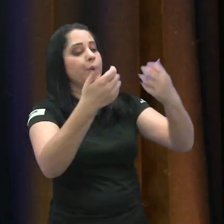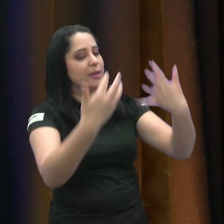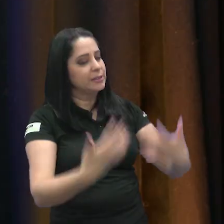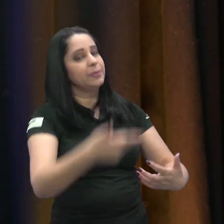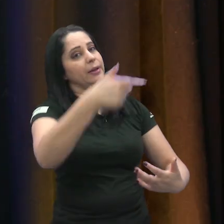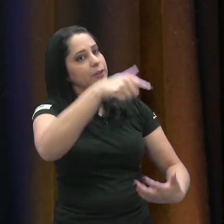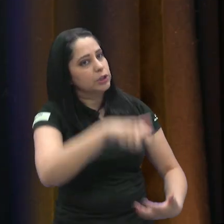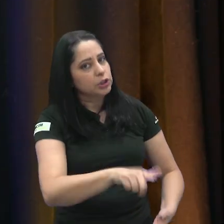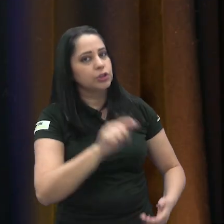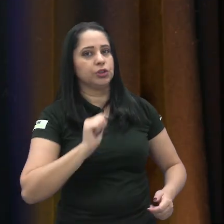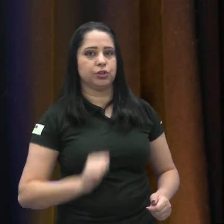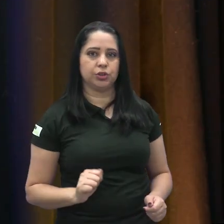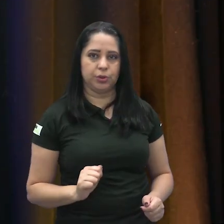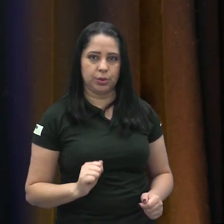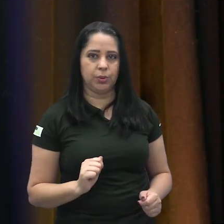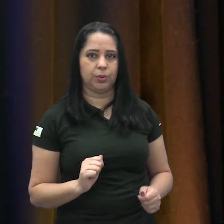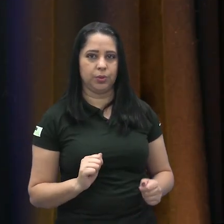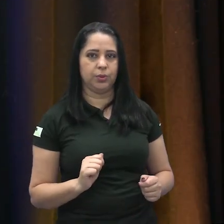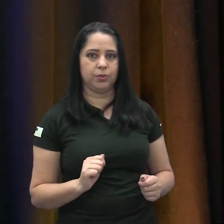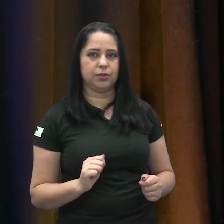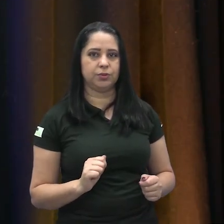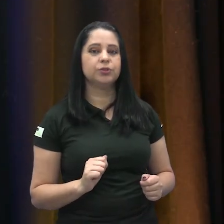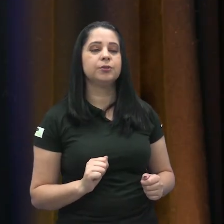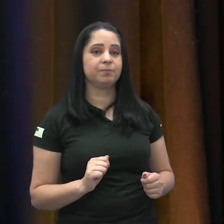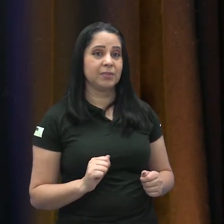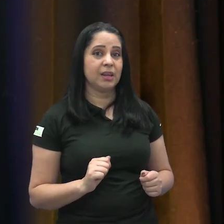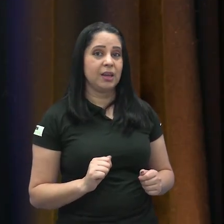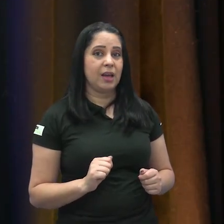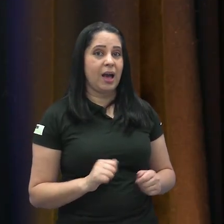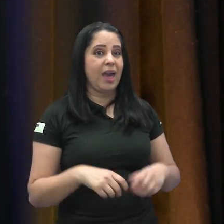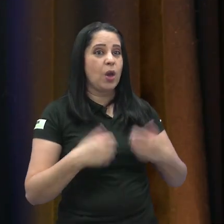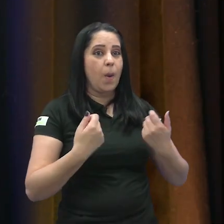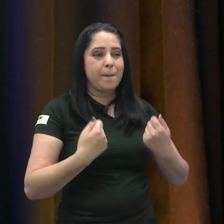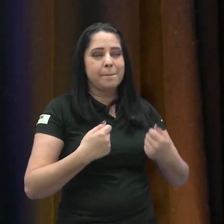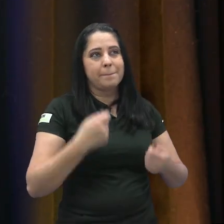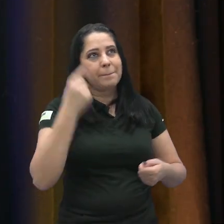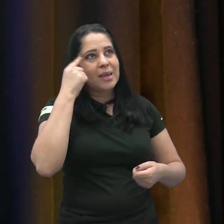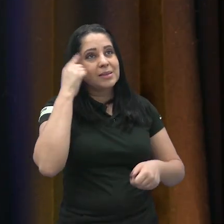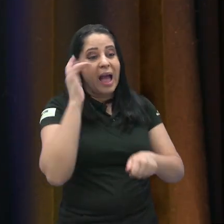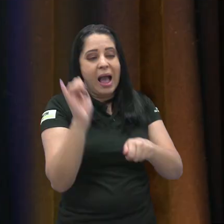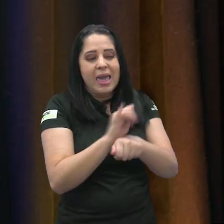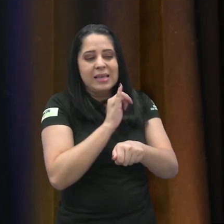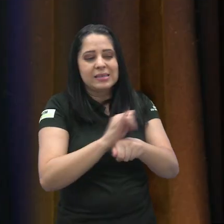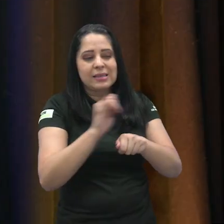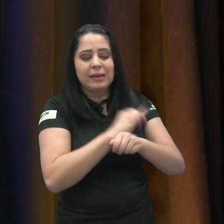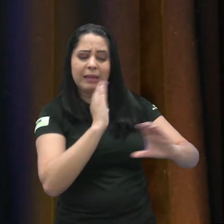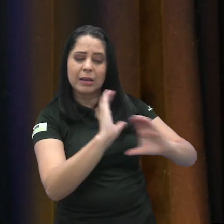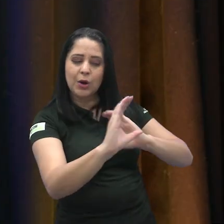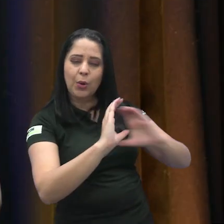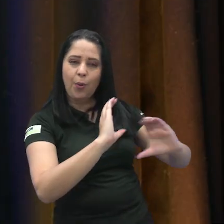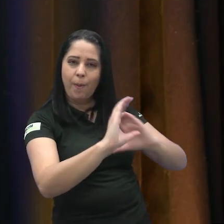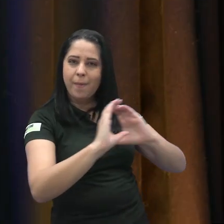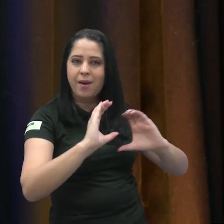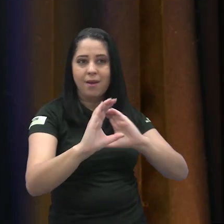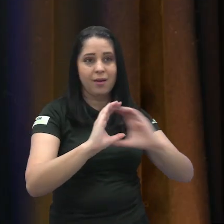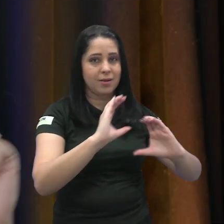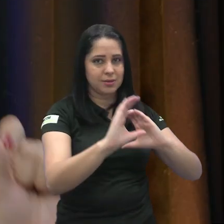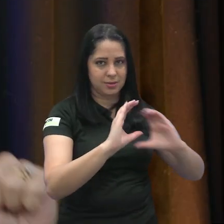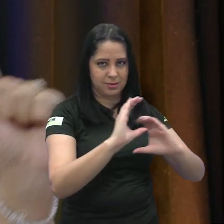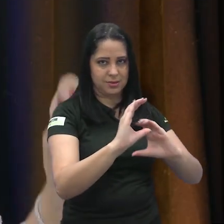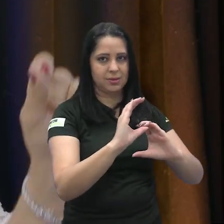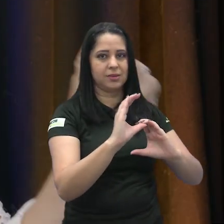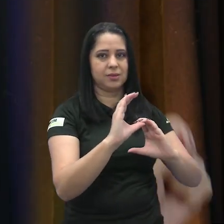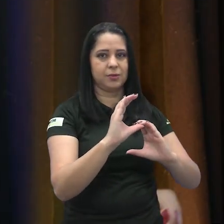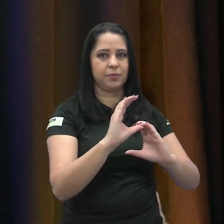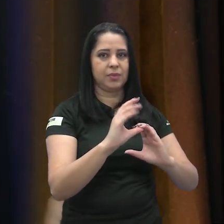conseguindo extrair deles aquilo que eu achava que eles tinham potencial, eu tinha que arrumar outras estratégias. Então, eu precisei ser